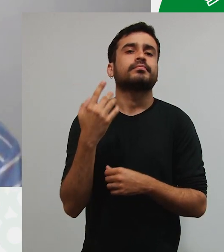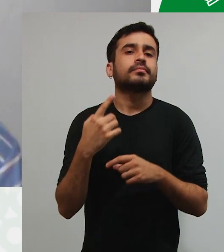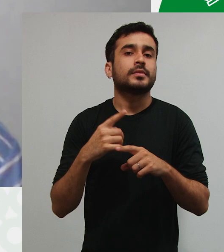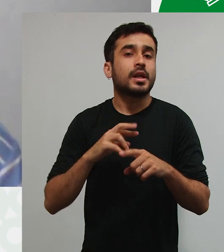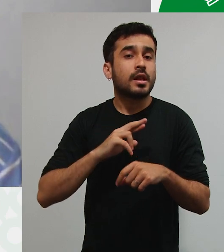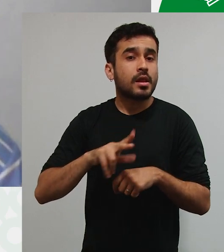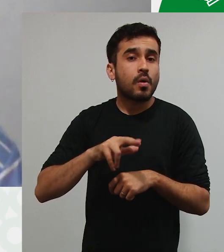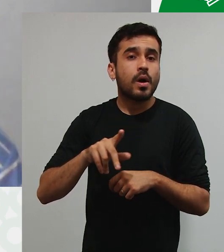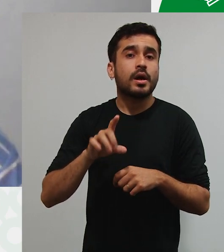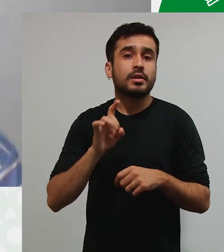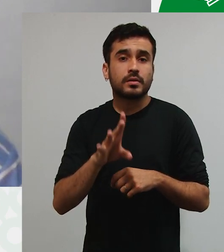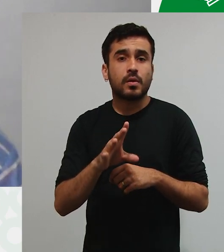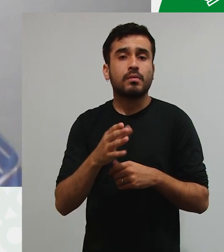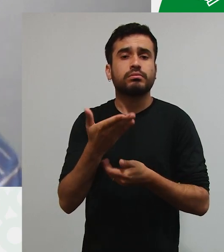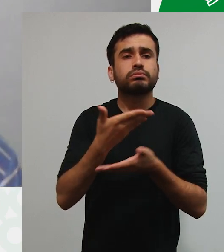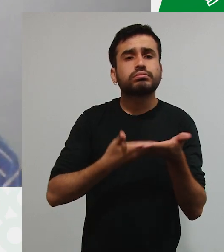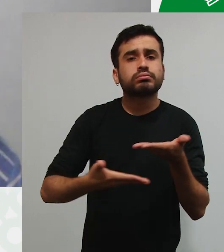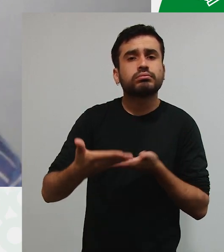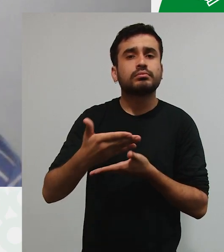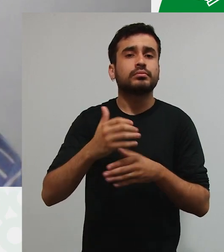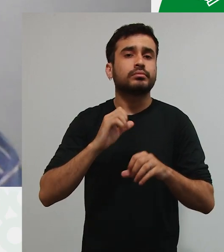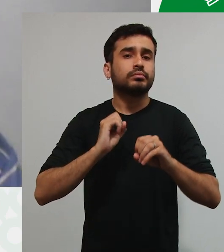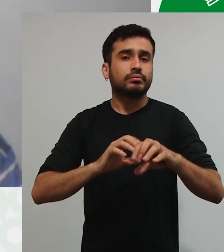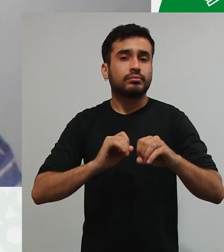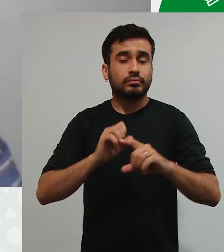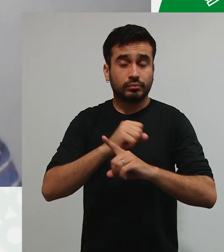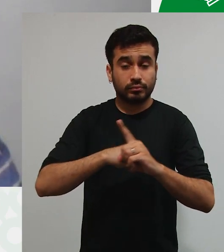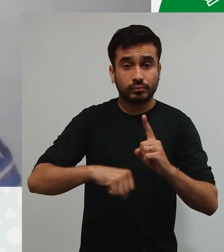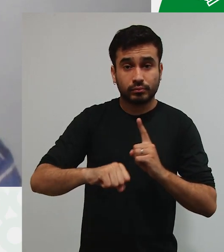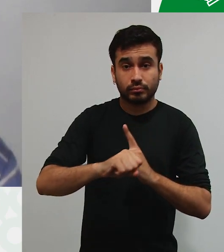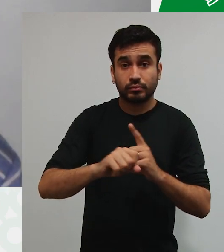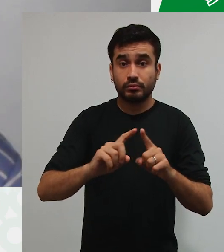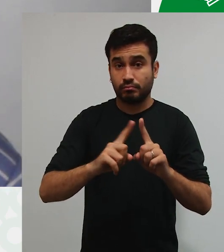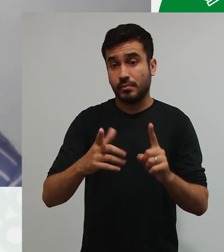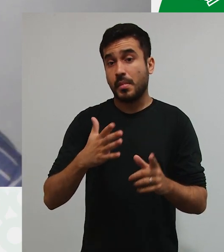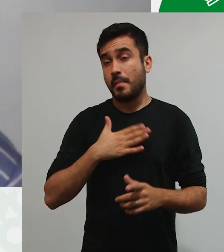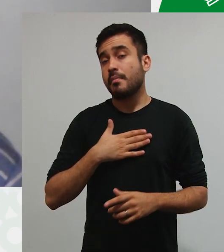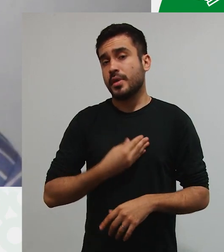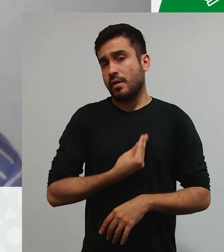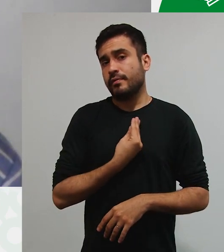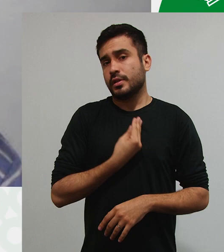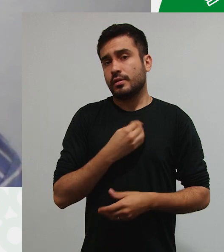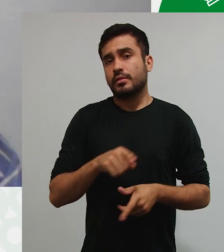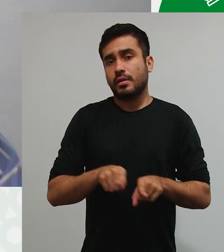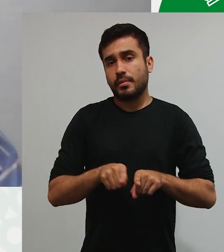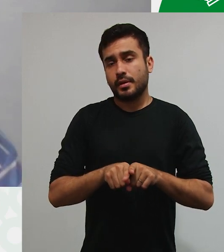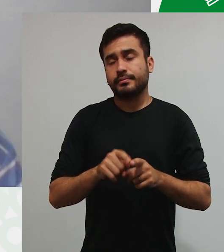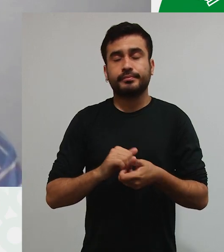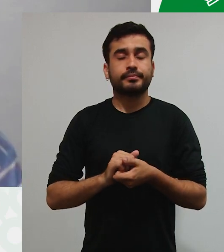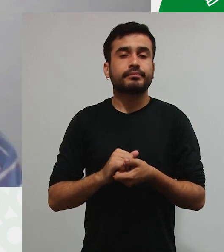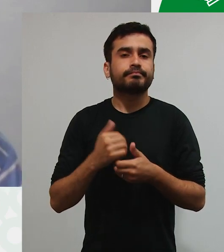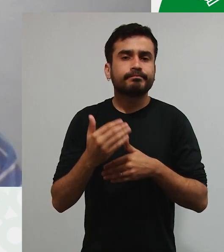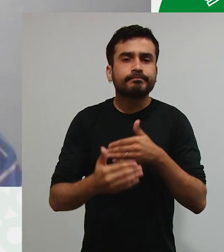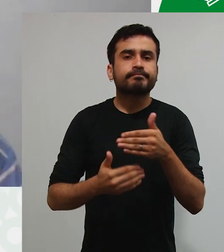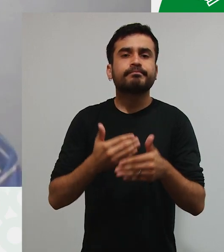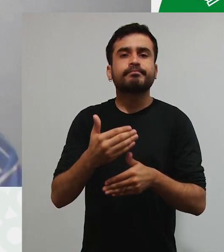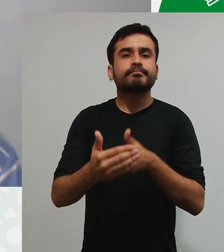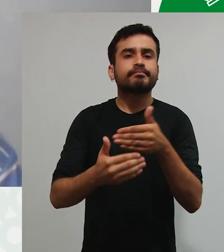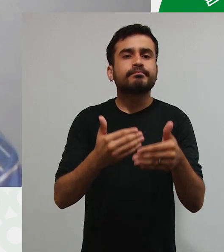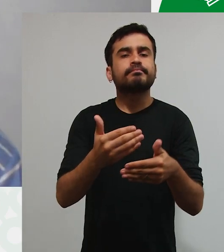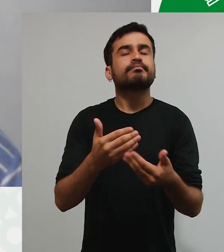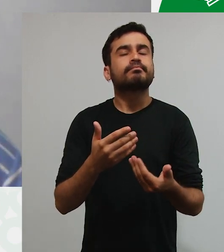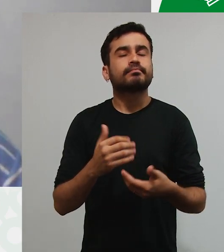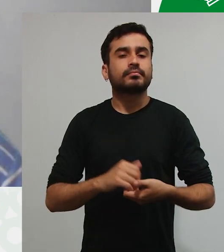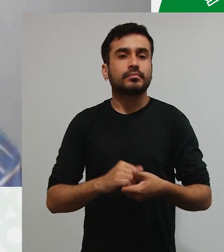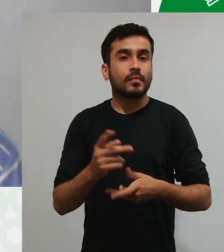e que foi muito importante na minha vida. Foi uma formação, não só uma formação para atuar como educador social, mas uma formação de vida